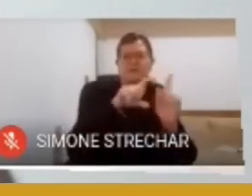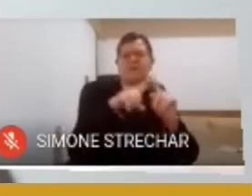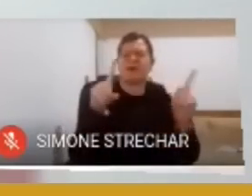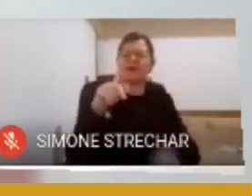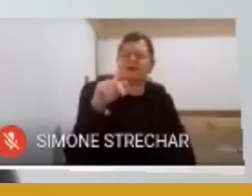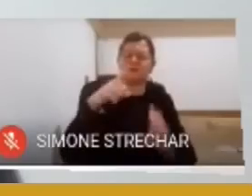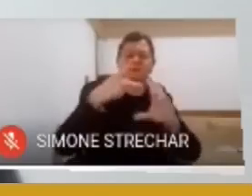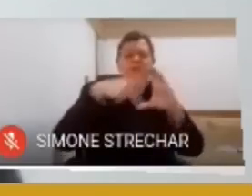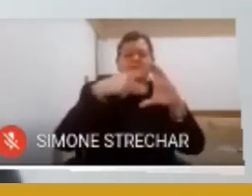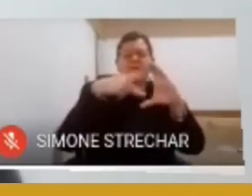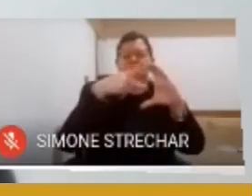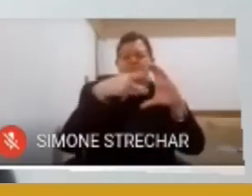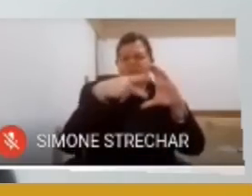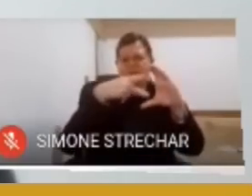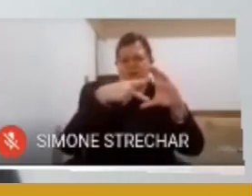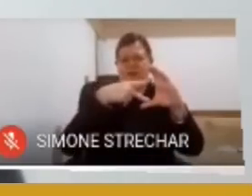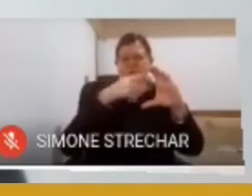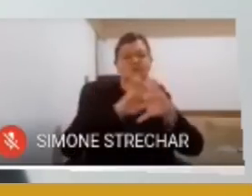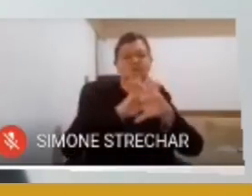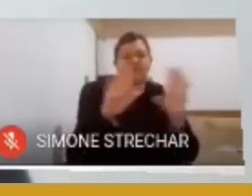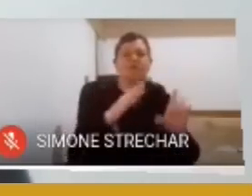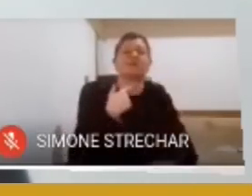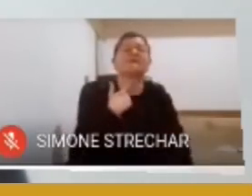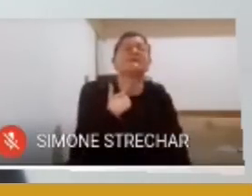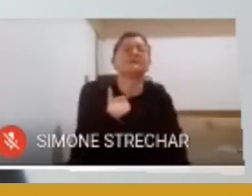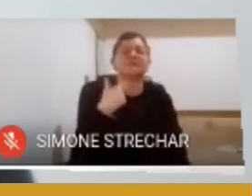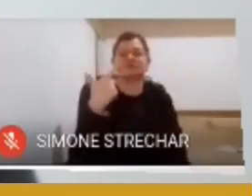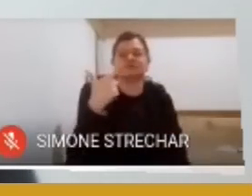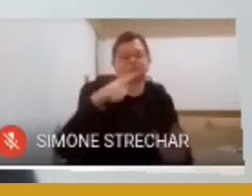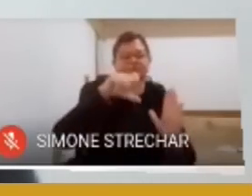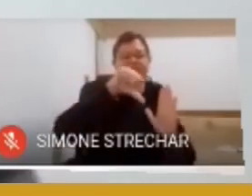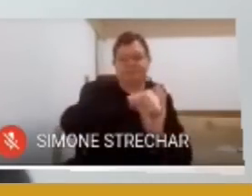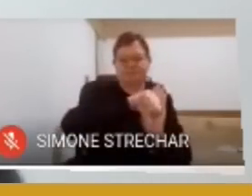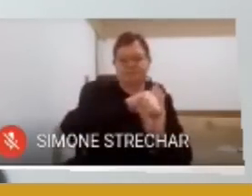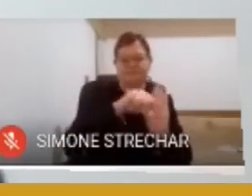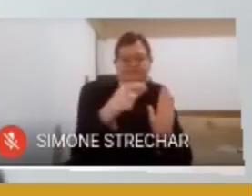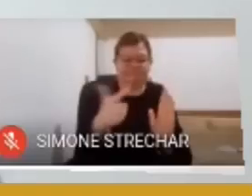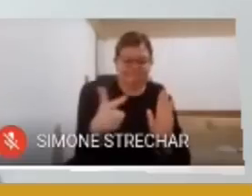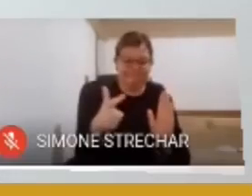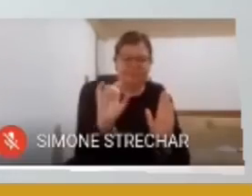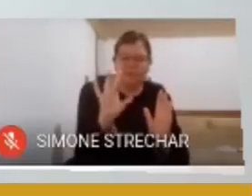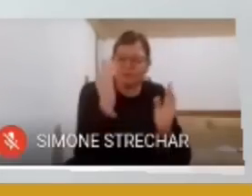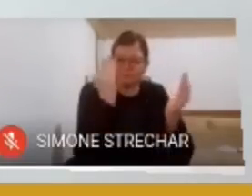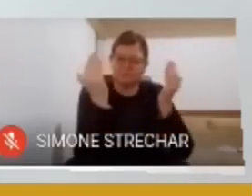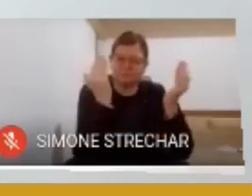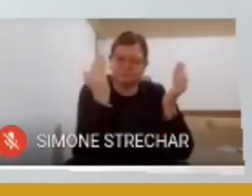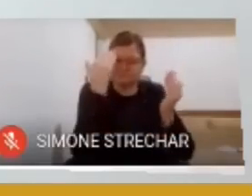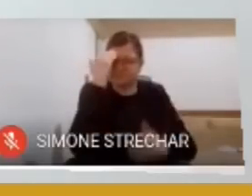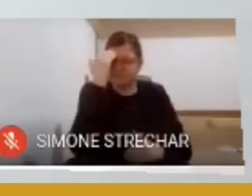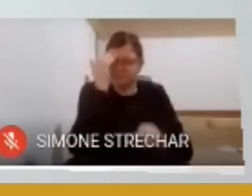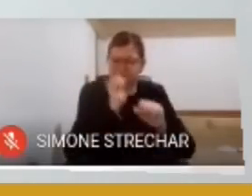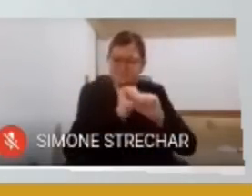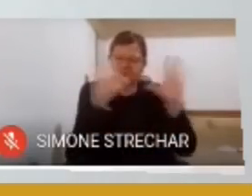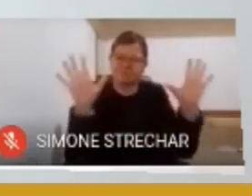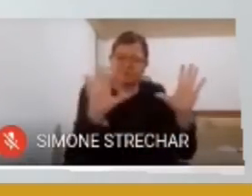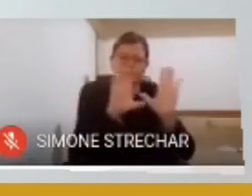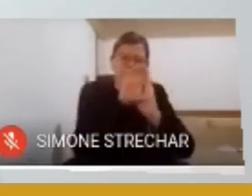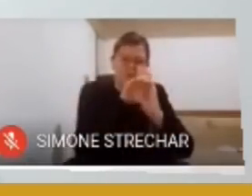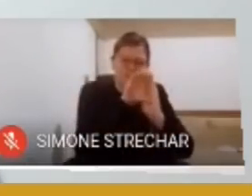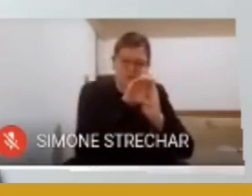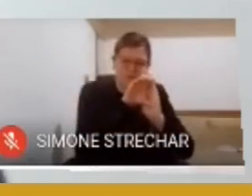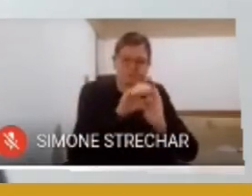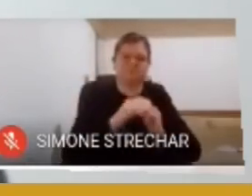ter essa visão em relação aos termos. Um pedófilo ou uma pedófila pode praticar o crime ou